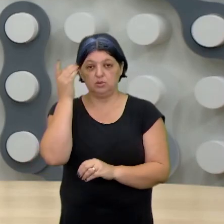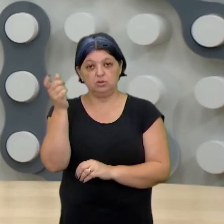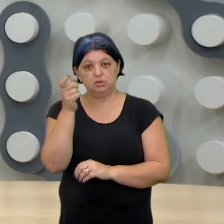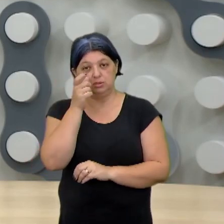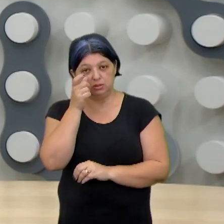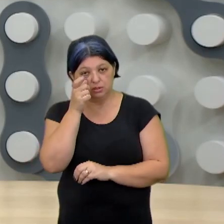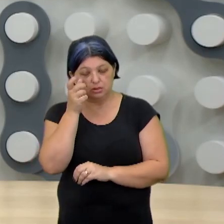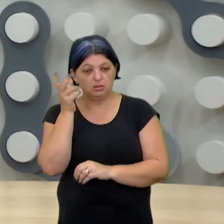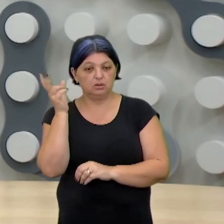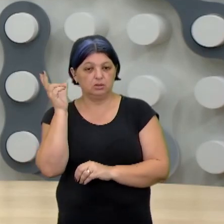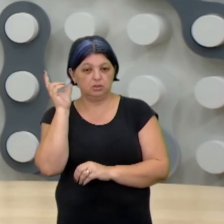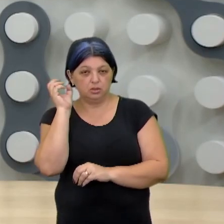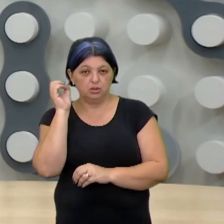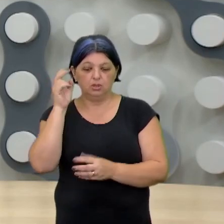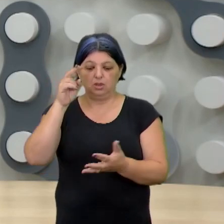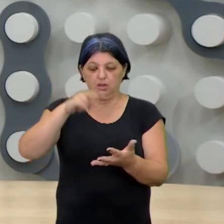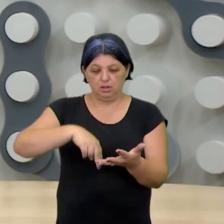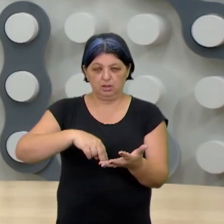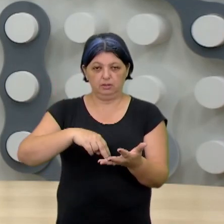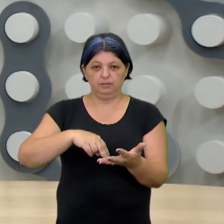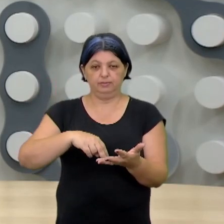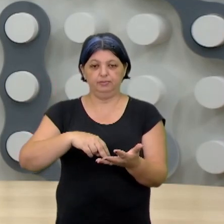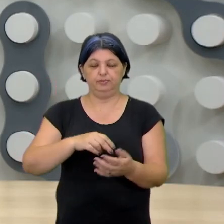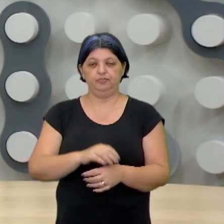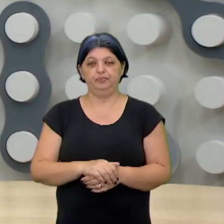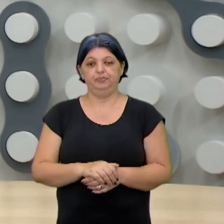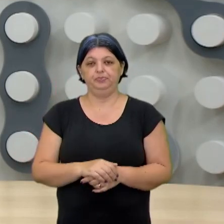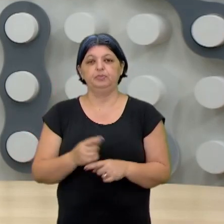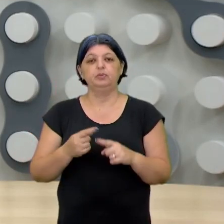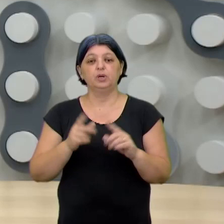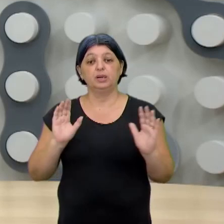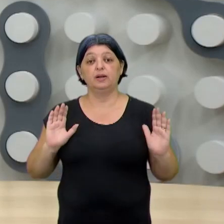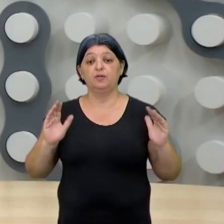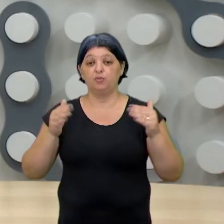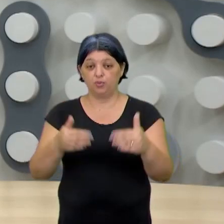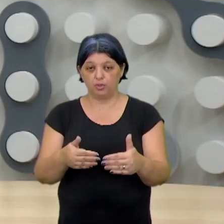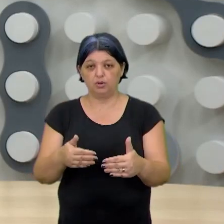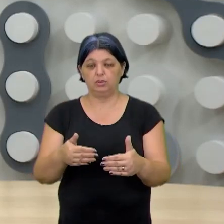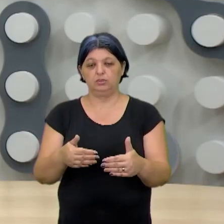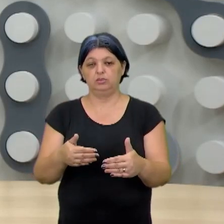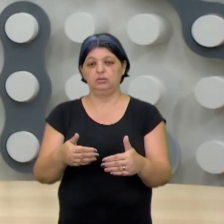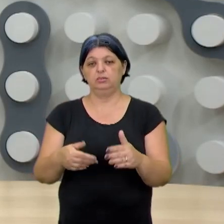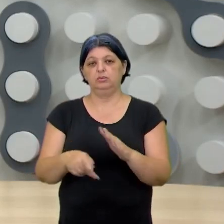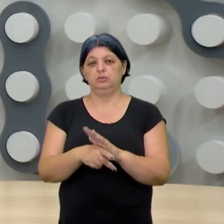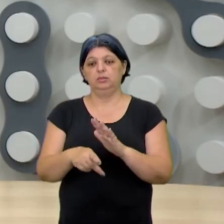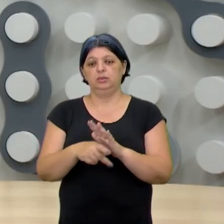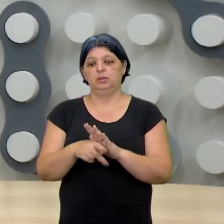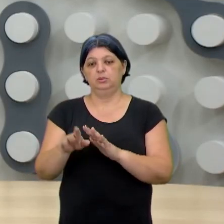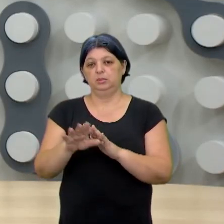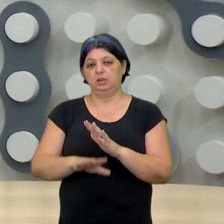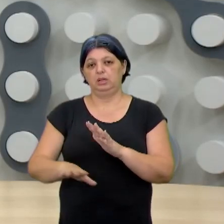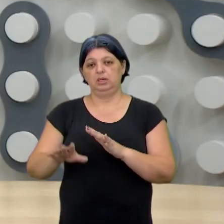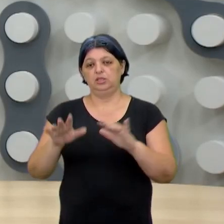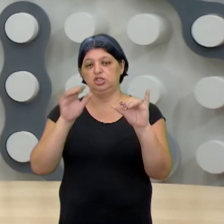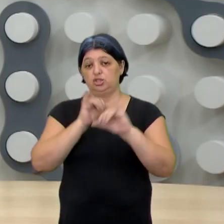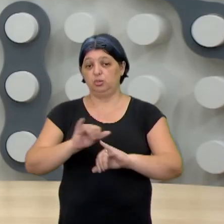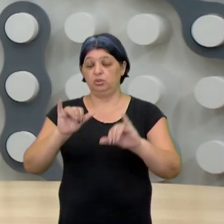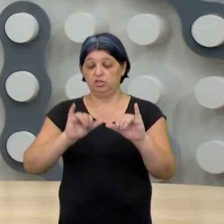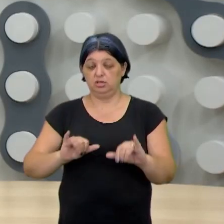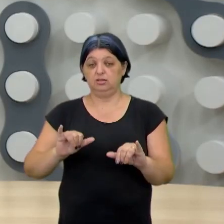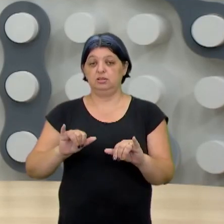lê, porque quando você está ali focado num instrumento ou num veículo jornalístico, você espera receber